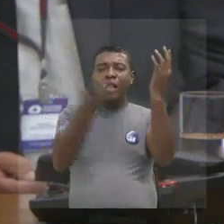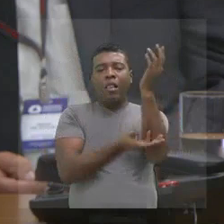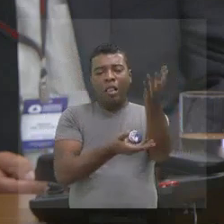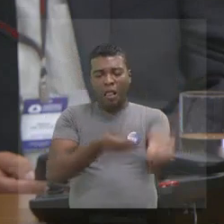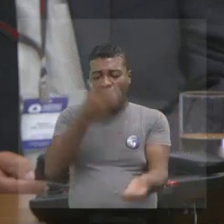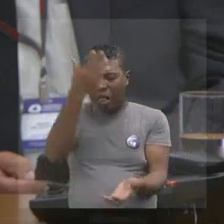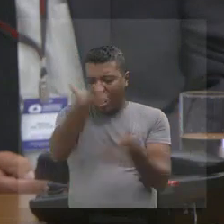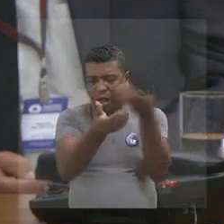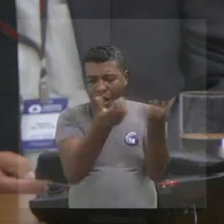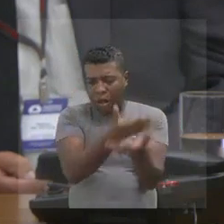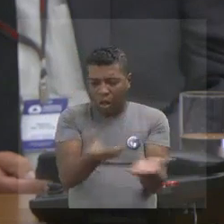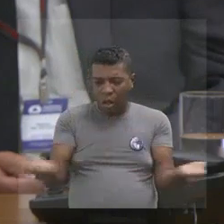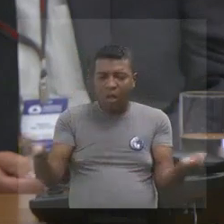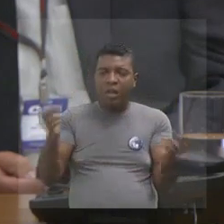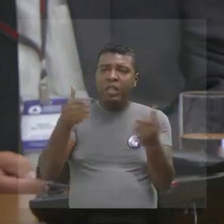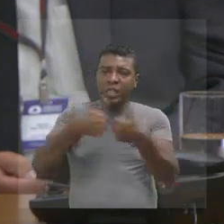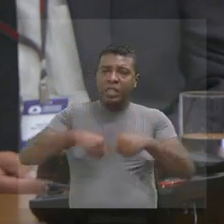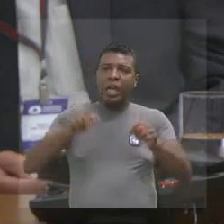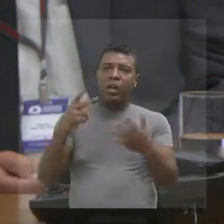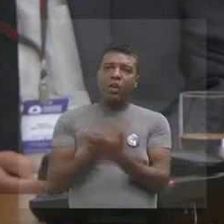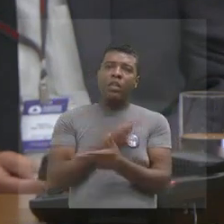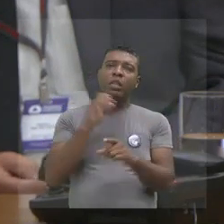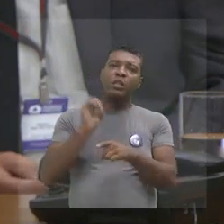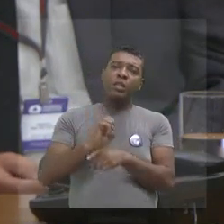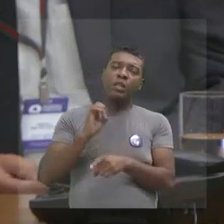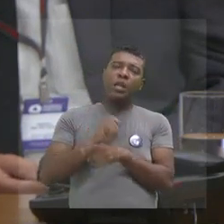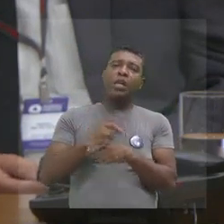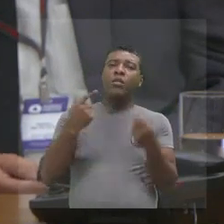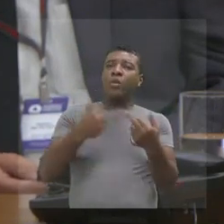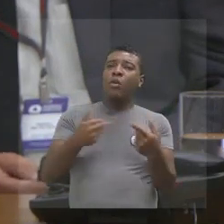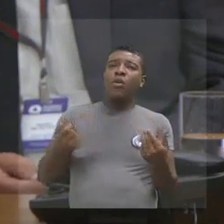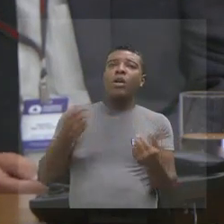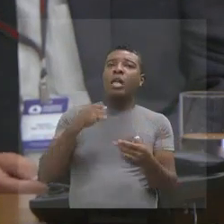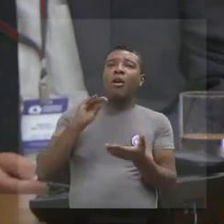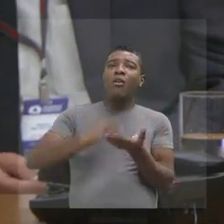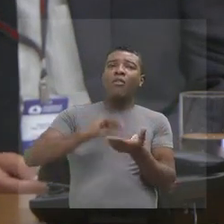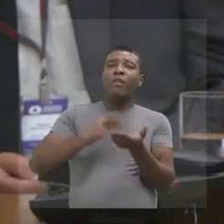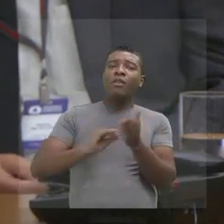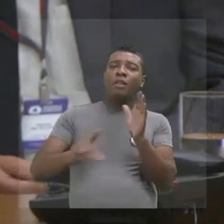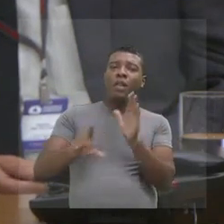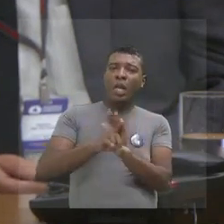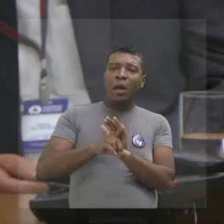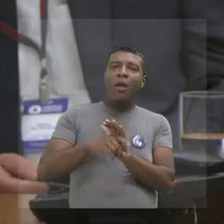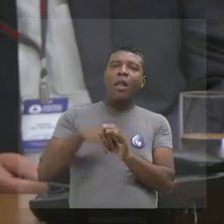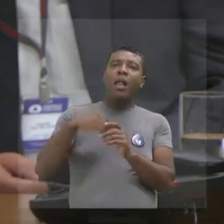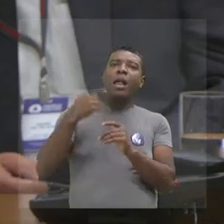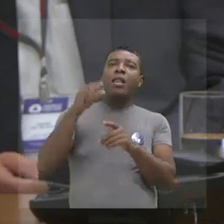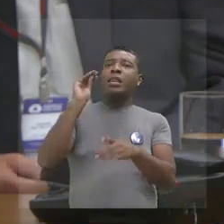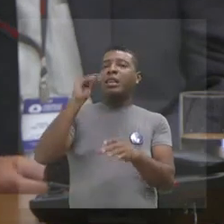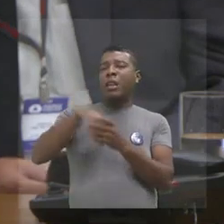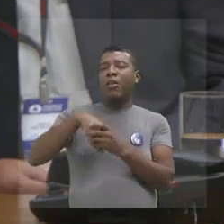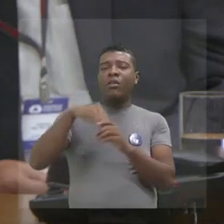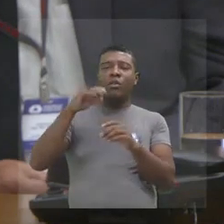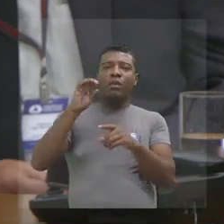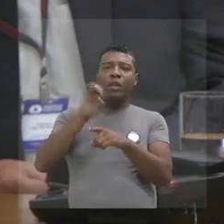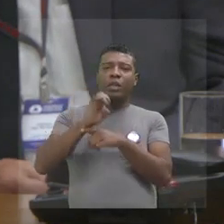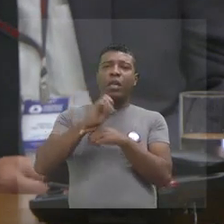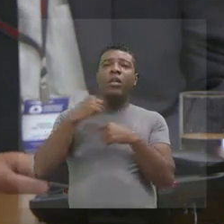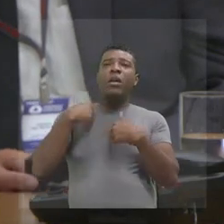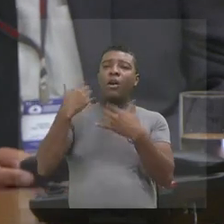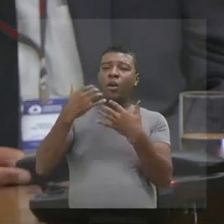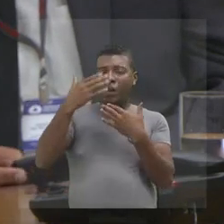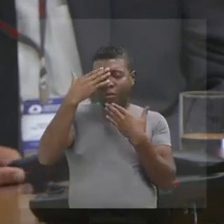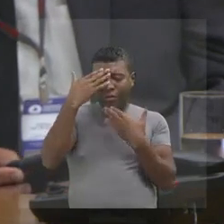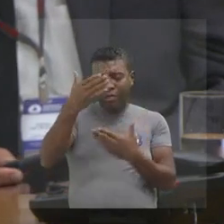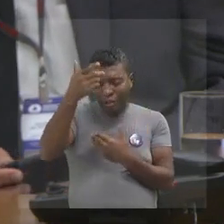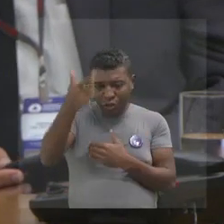das minerações irregulares e ilegais que tem no nosso Estado então eu quero aqui agradecer mais uma vez e dizer